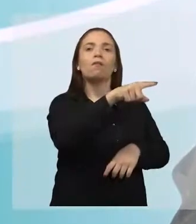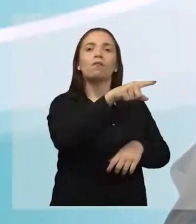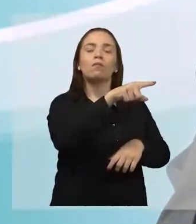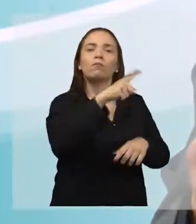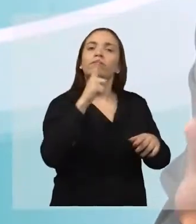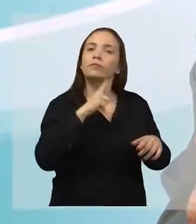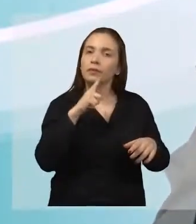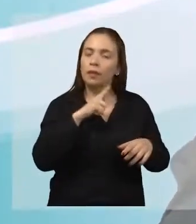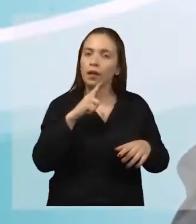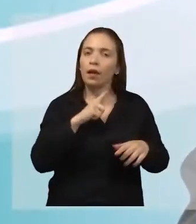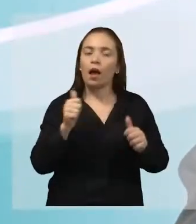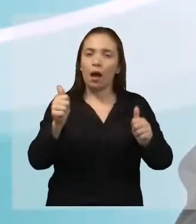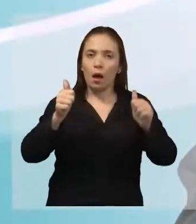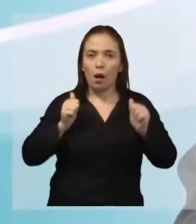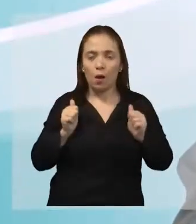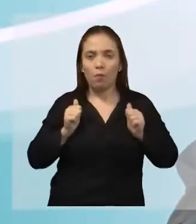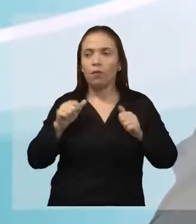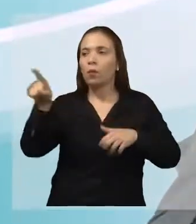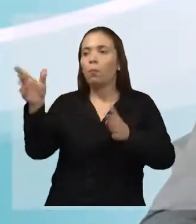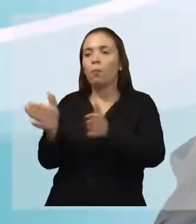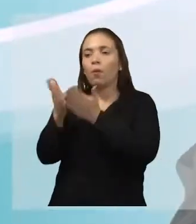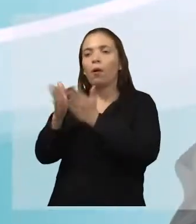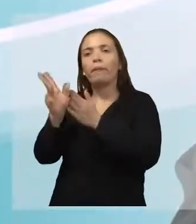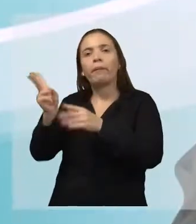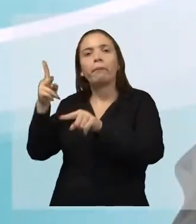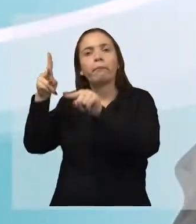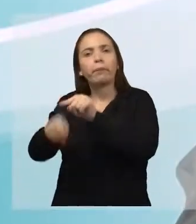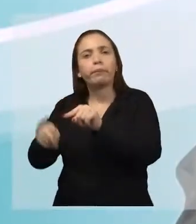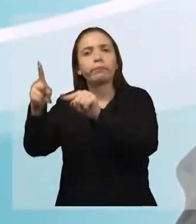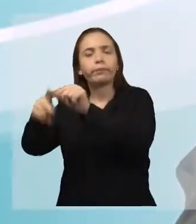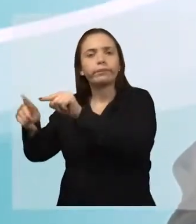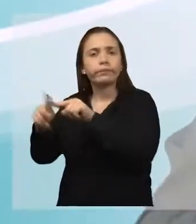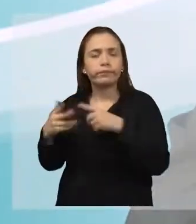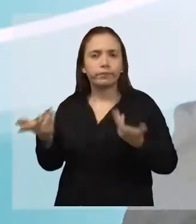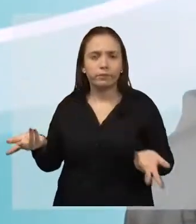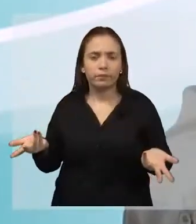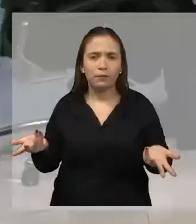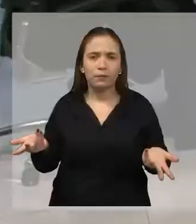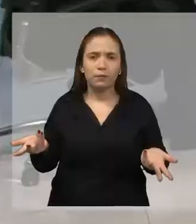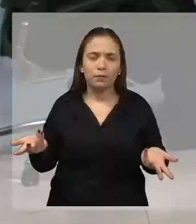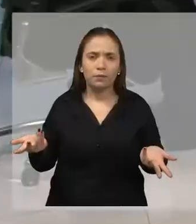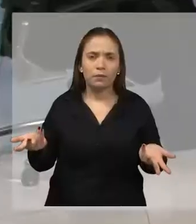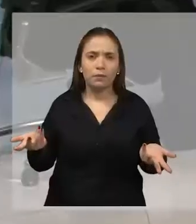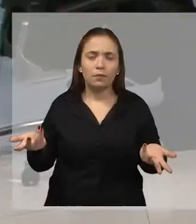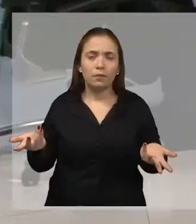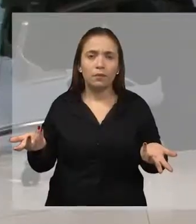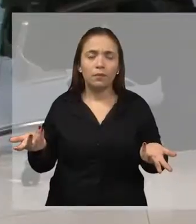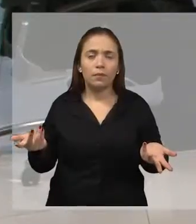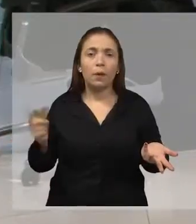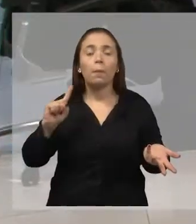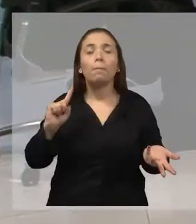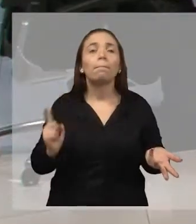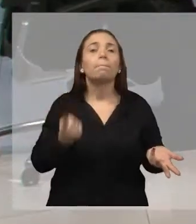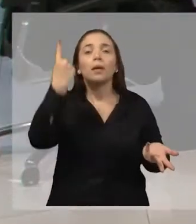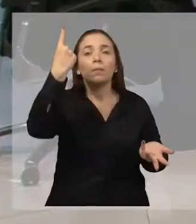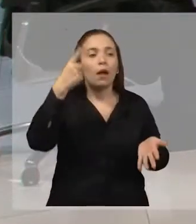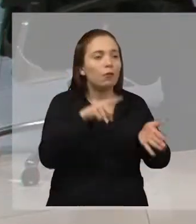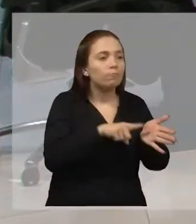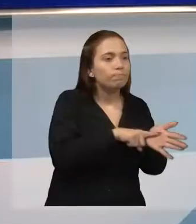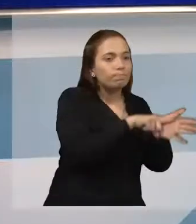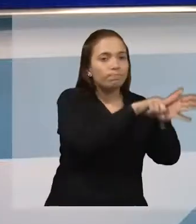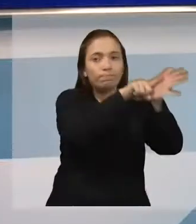de fazer práticas não republicanas, práticas malsãs. E se não fizesse, seria acusado